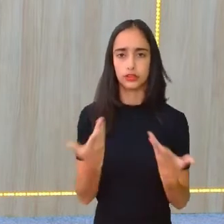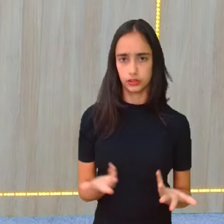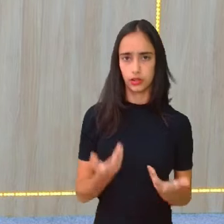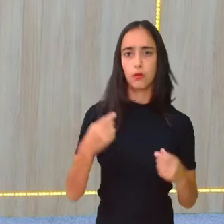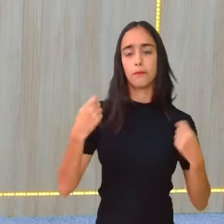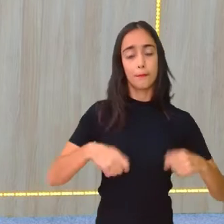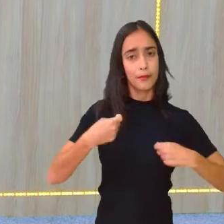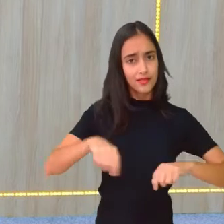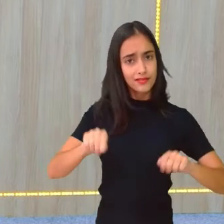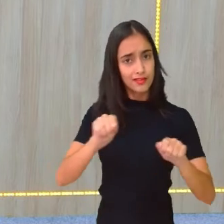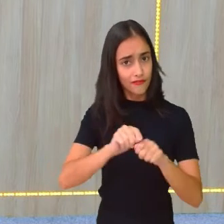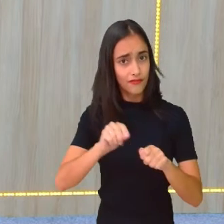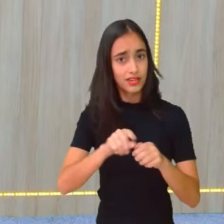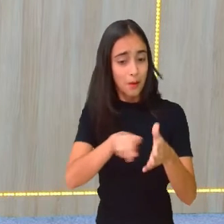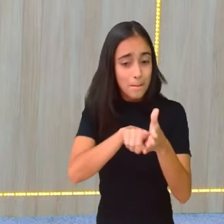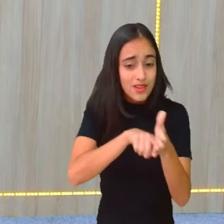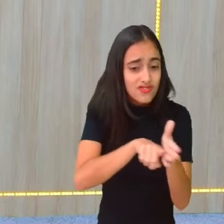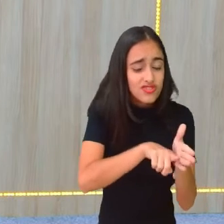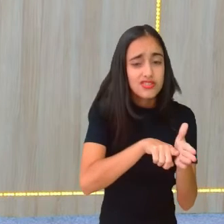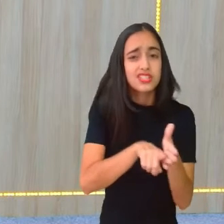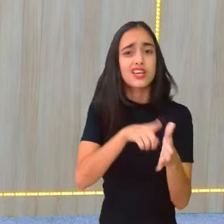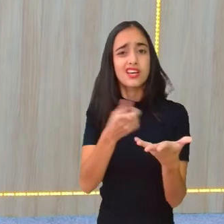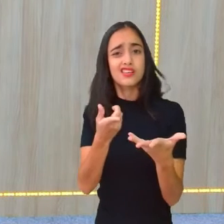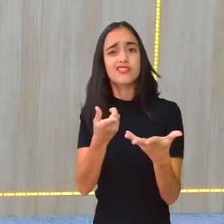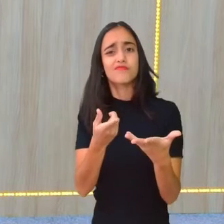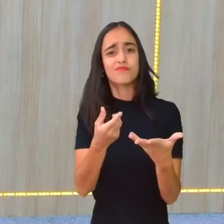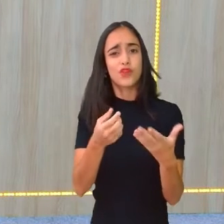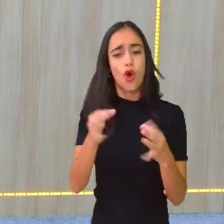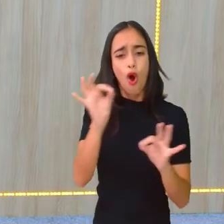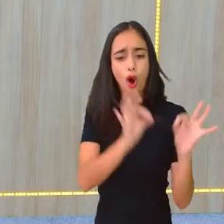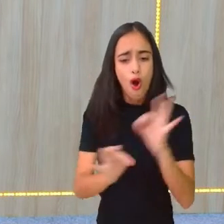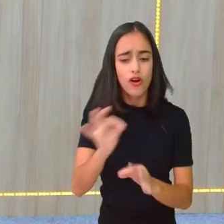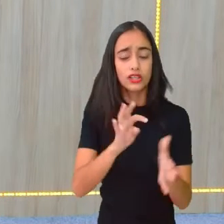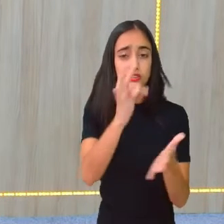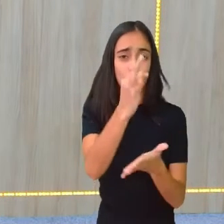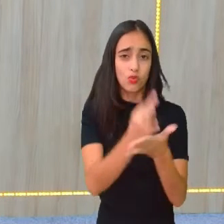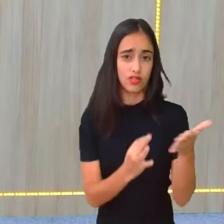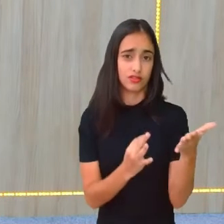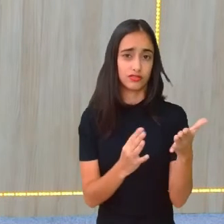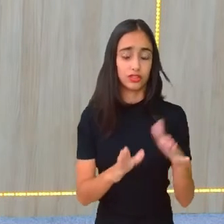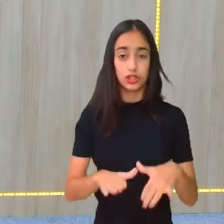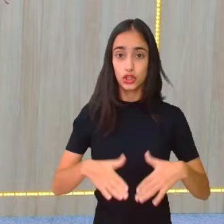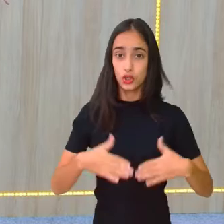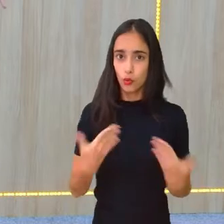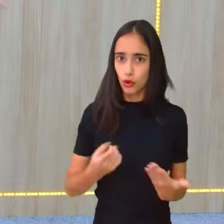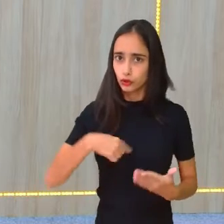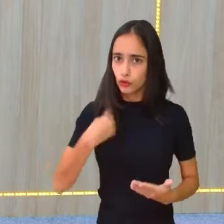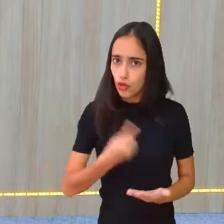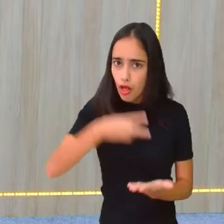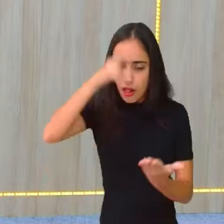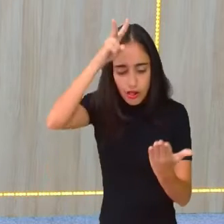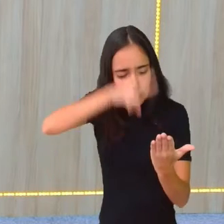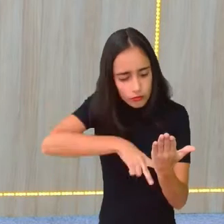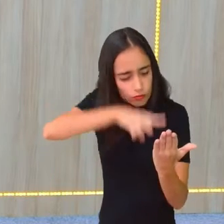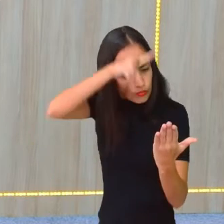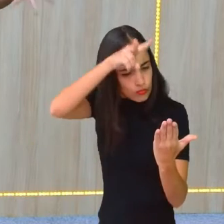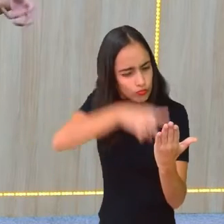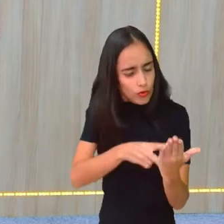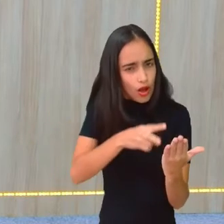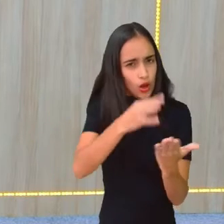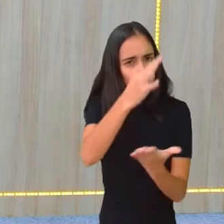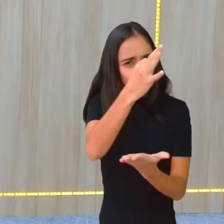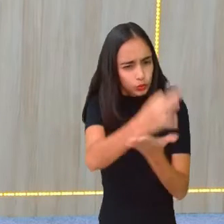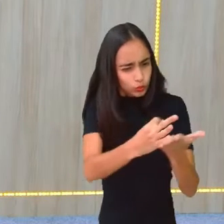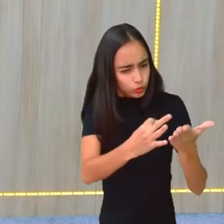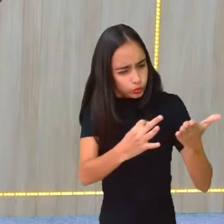aquele texto que vai te dar bastante informação. E aí, quando a gente lê um texto muito grande, né, um artigo científico,